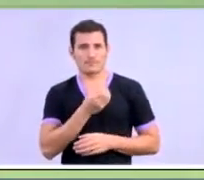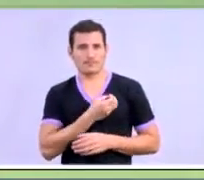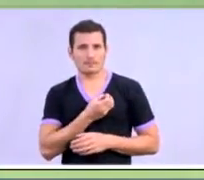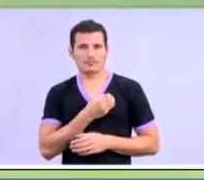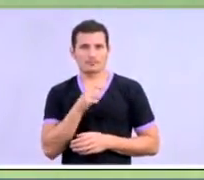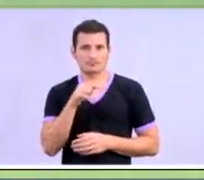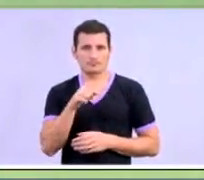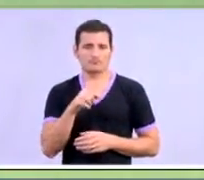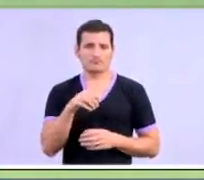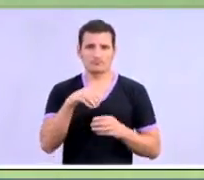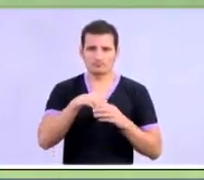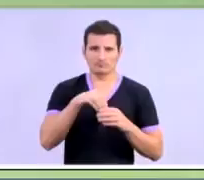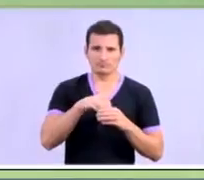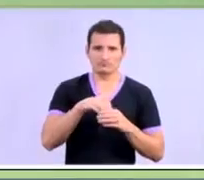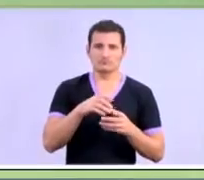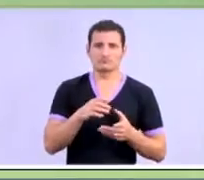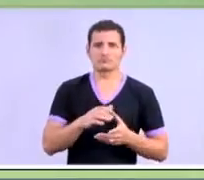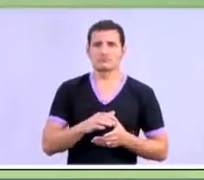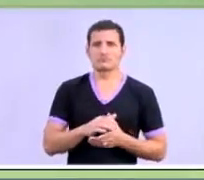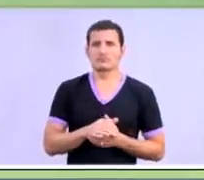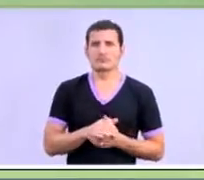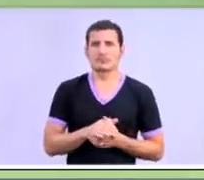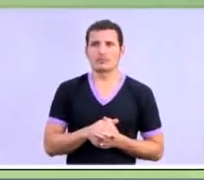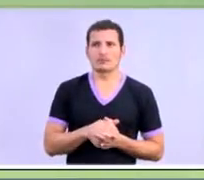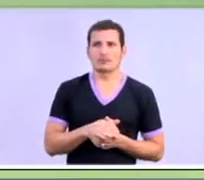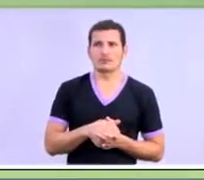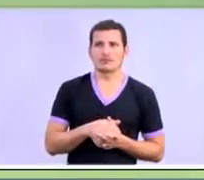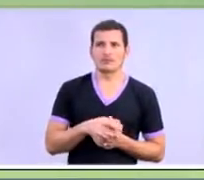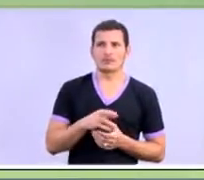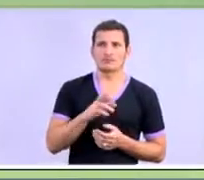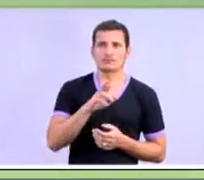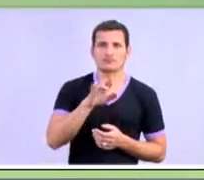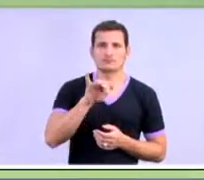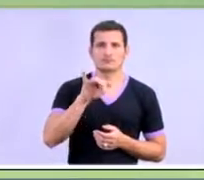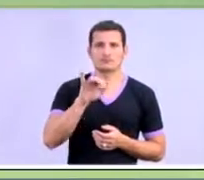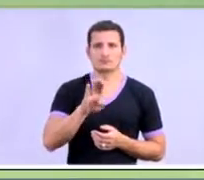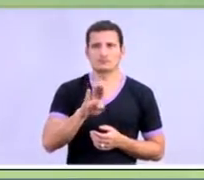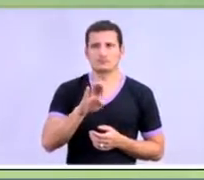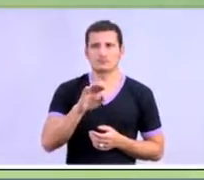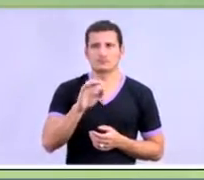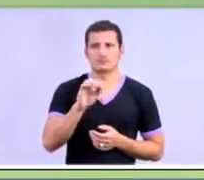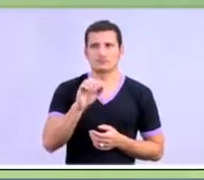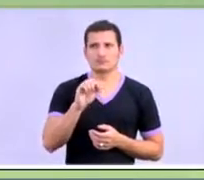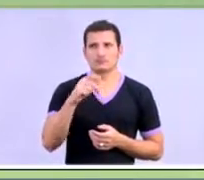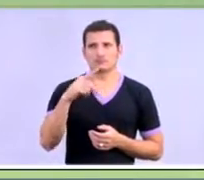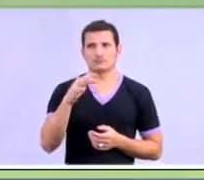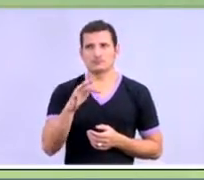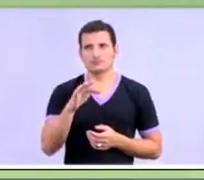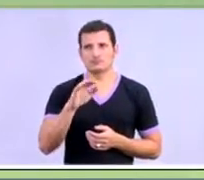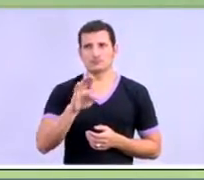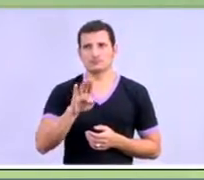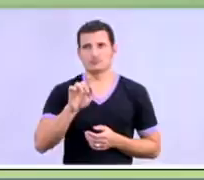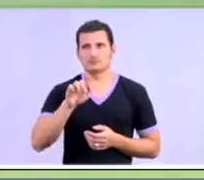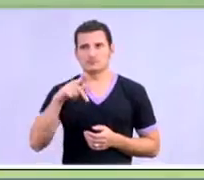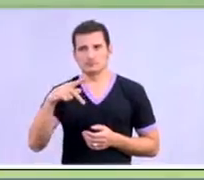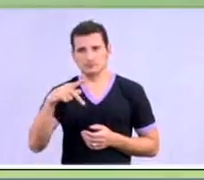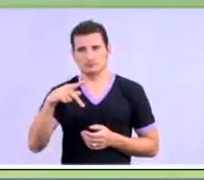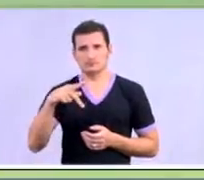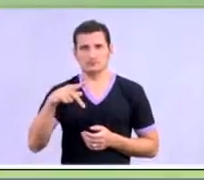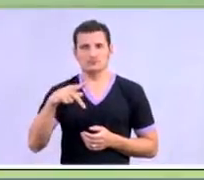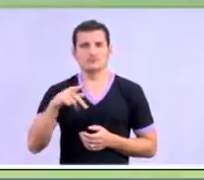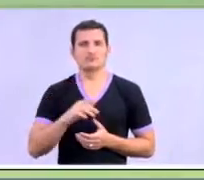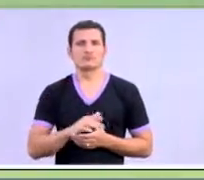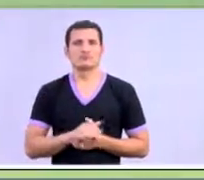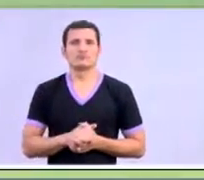que acontecem, como RIP, OSPF, BGP e etc., são